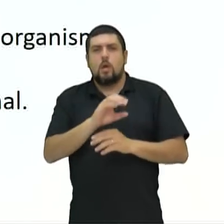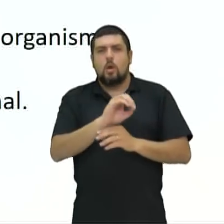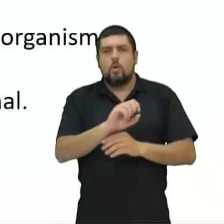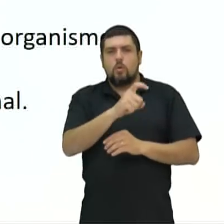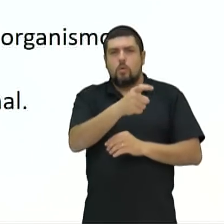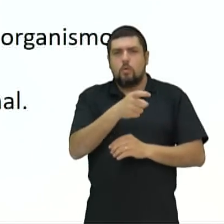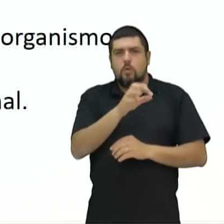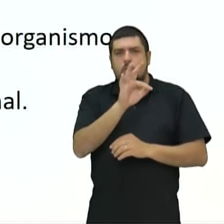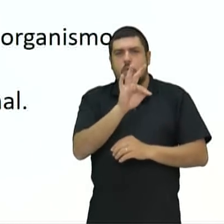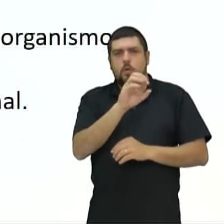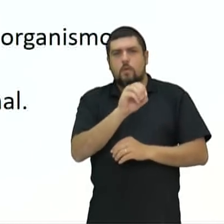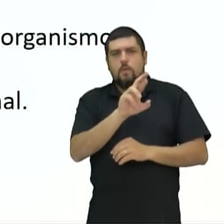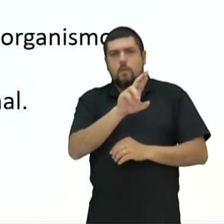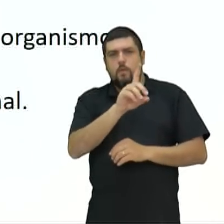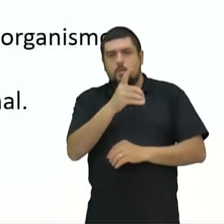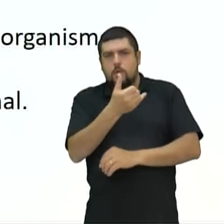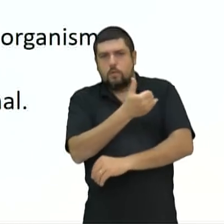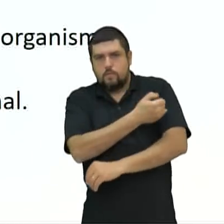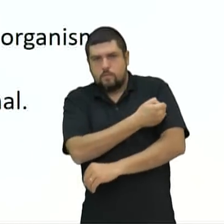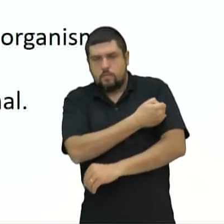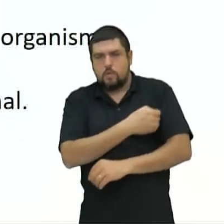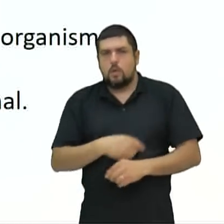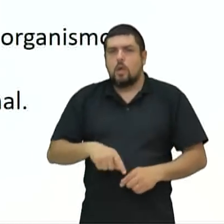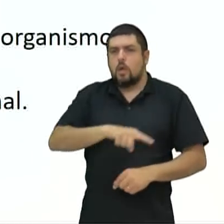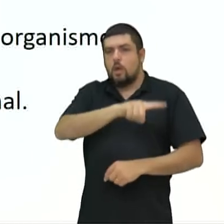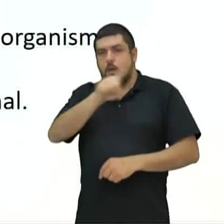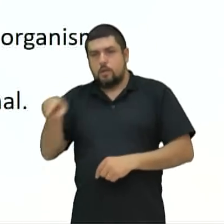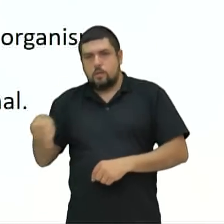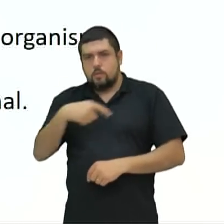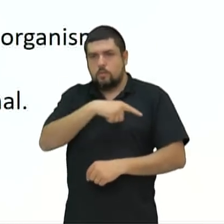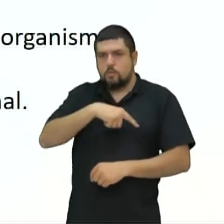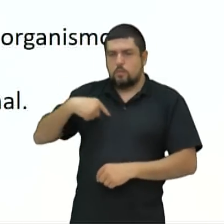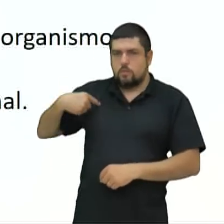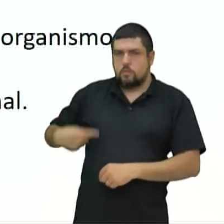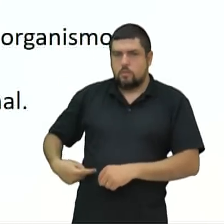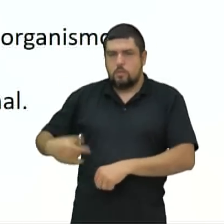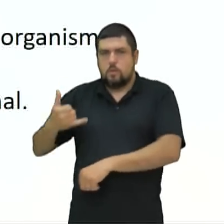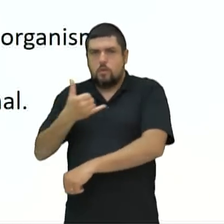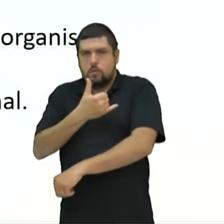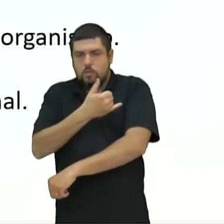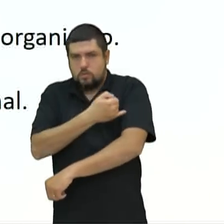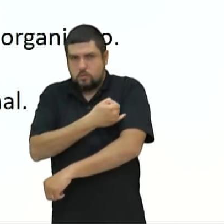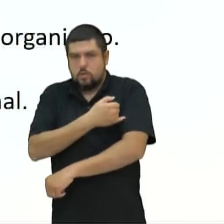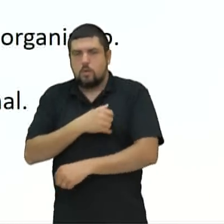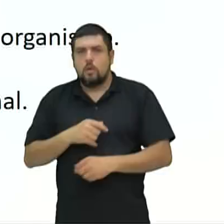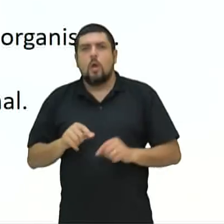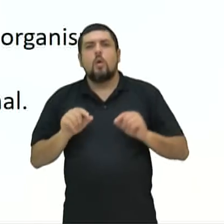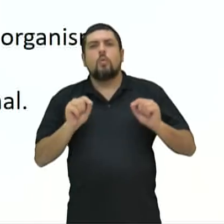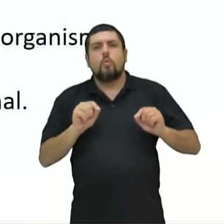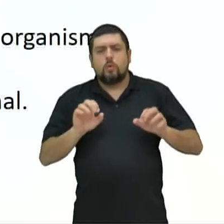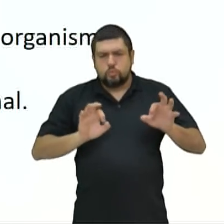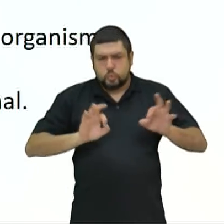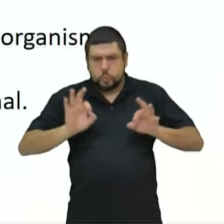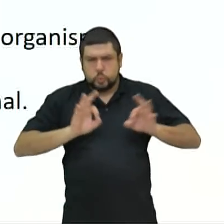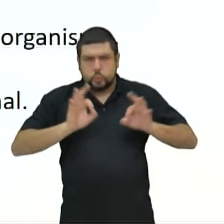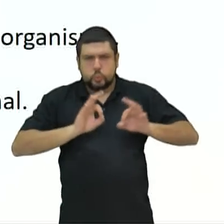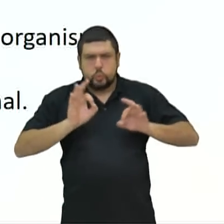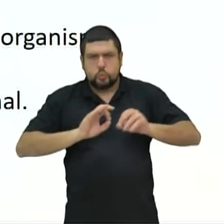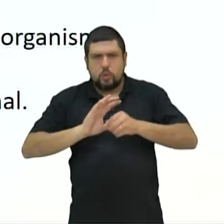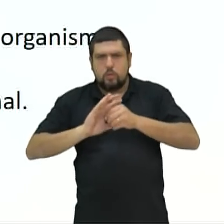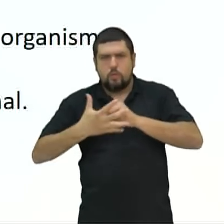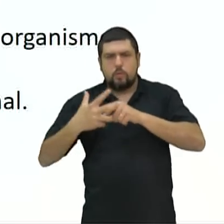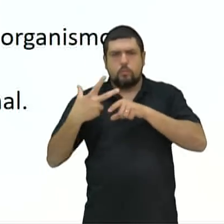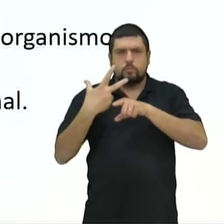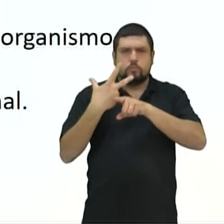da primeira reportagem, e a vacina chinesa, que é dessa última, estão sendo desenvolvidas para combater o Covid-19. Sobre o